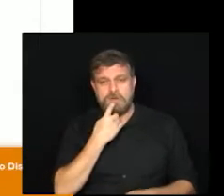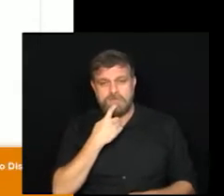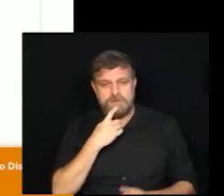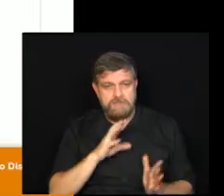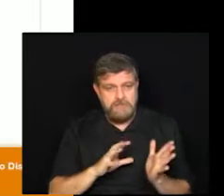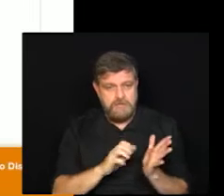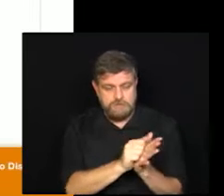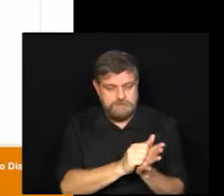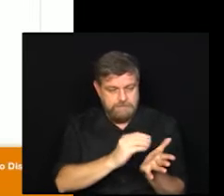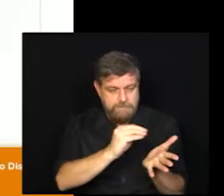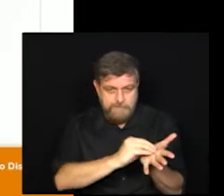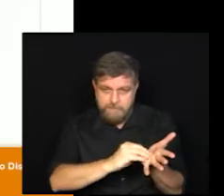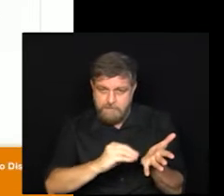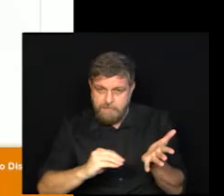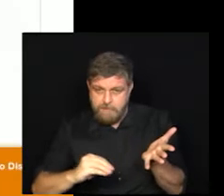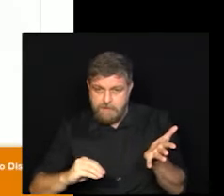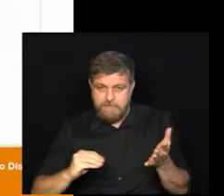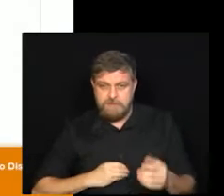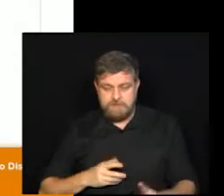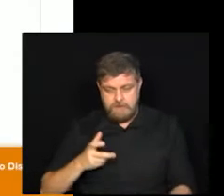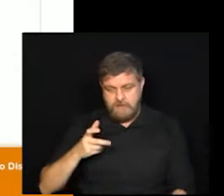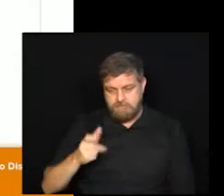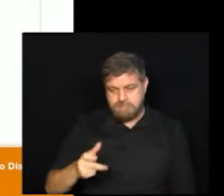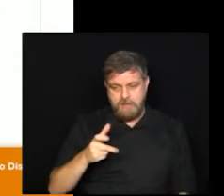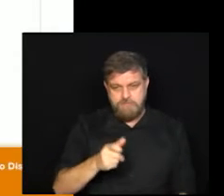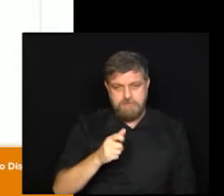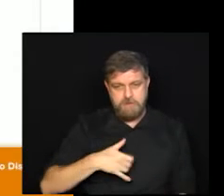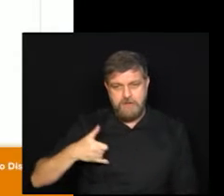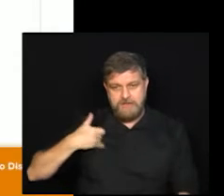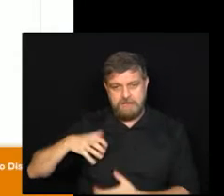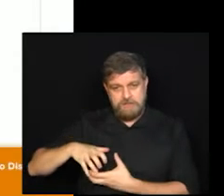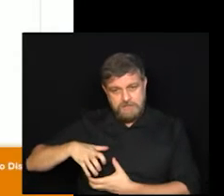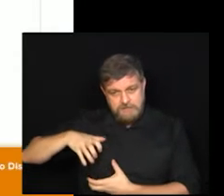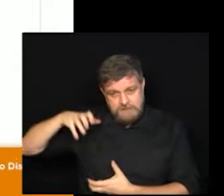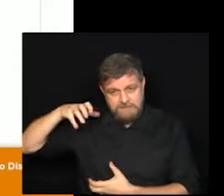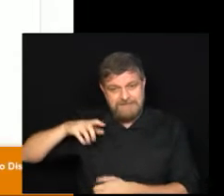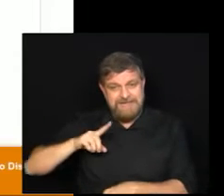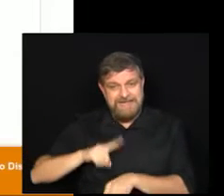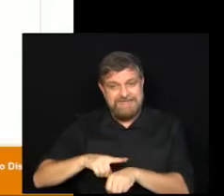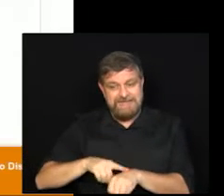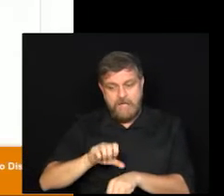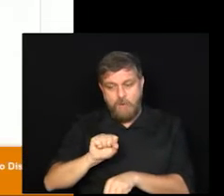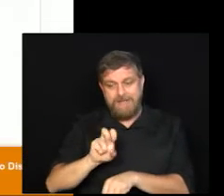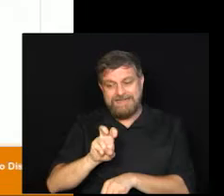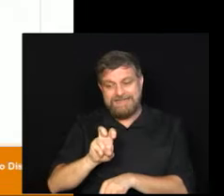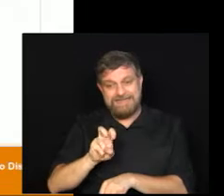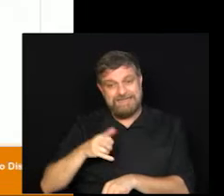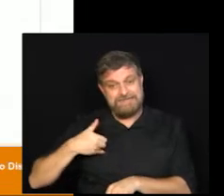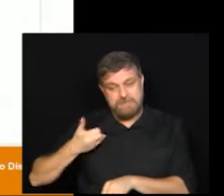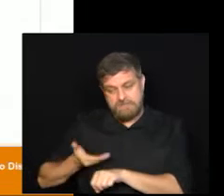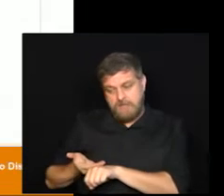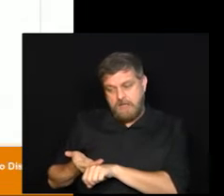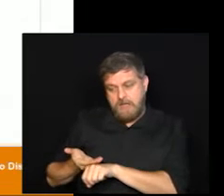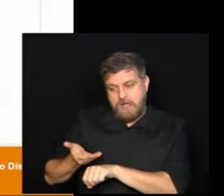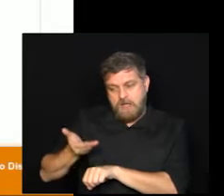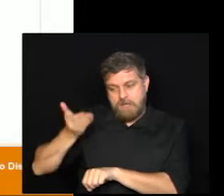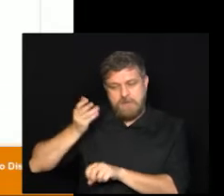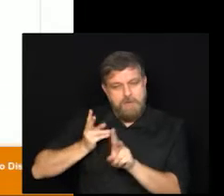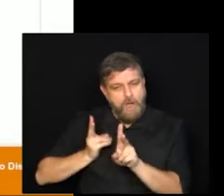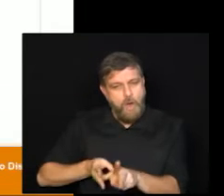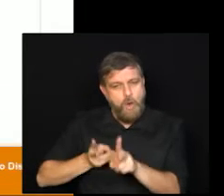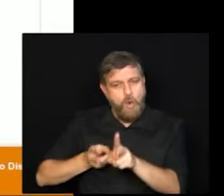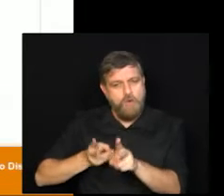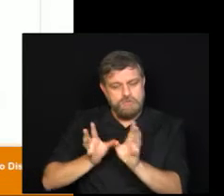agendamento aberto para aplicação de doses da vacina para os idosos a partir de 85 anos. Então, ainda continua